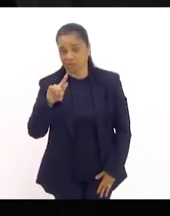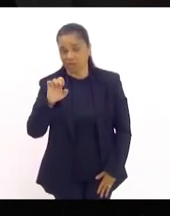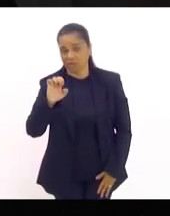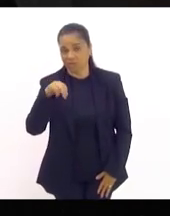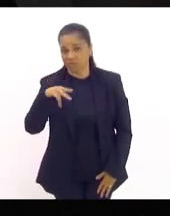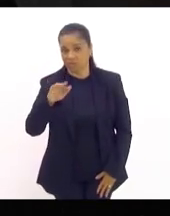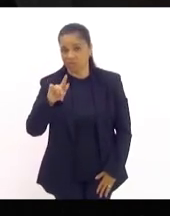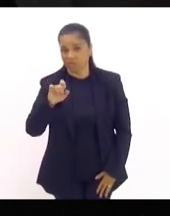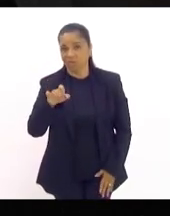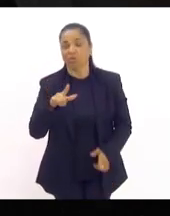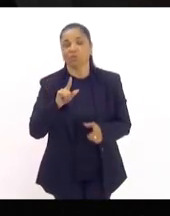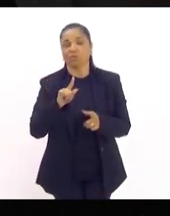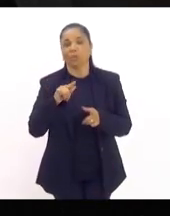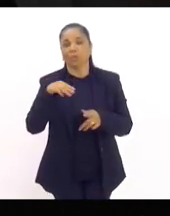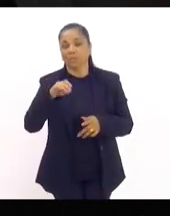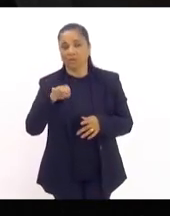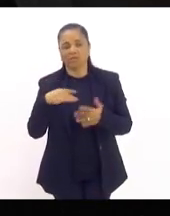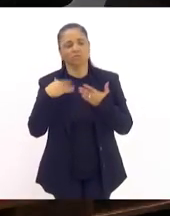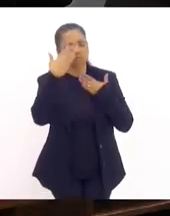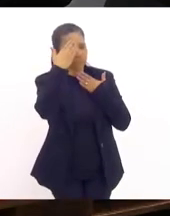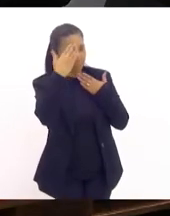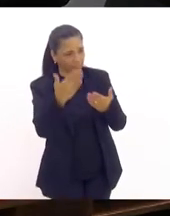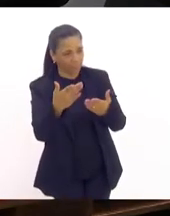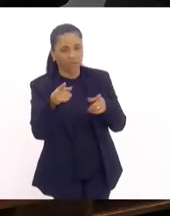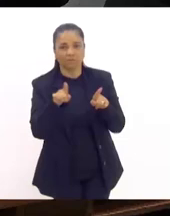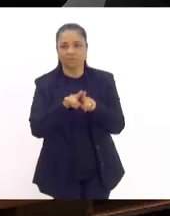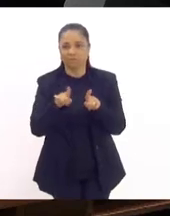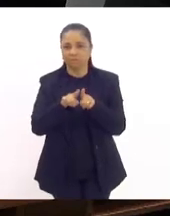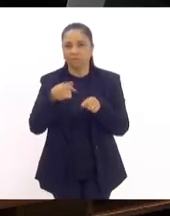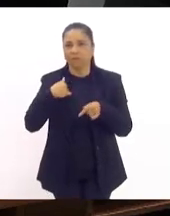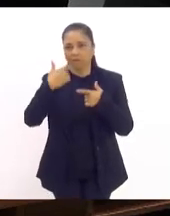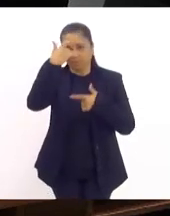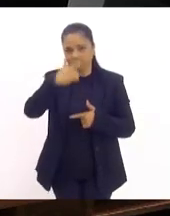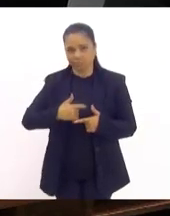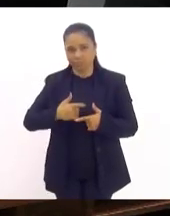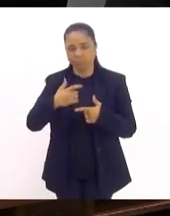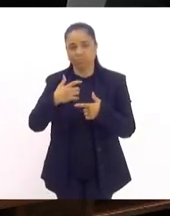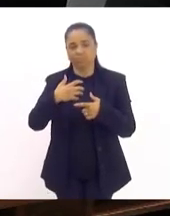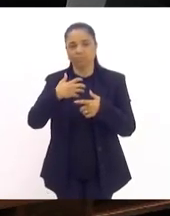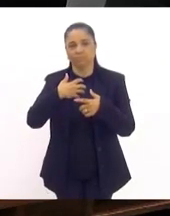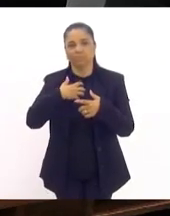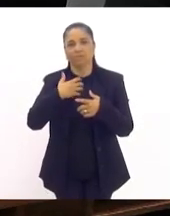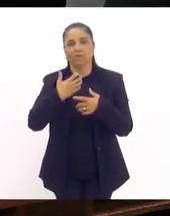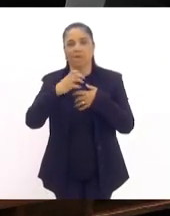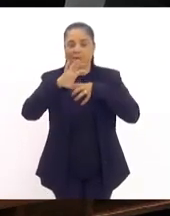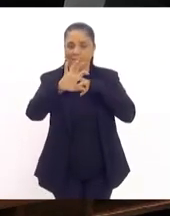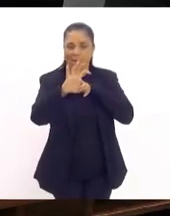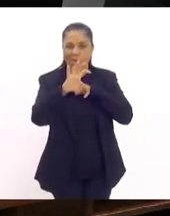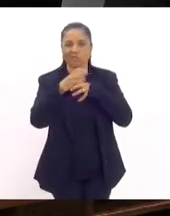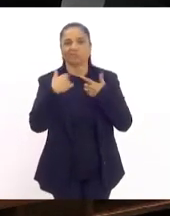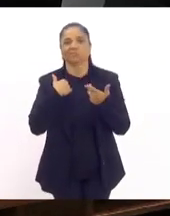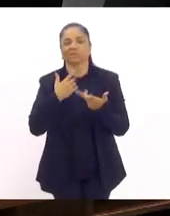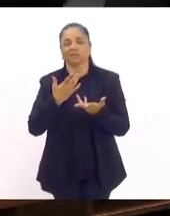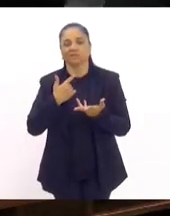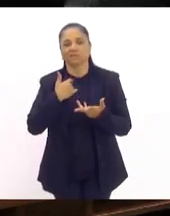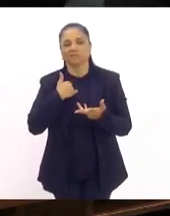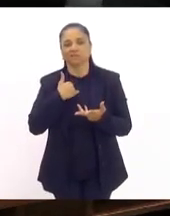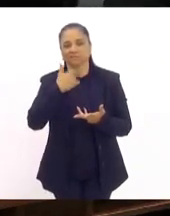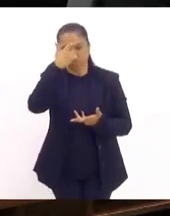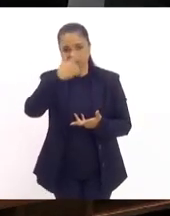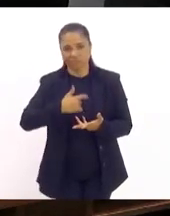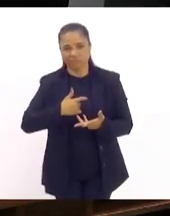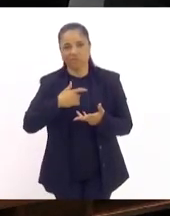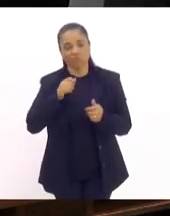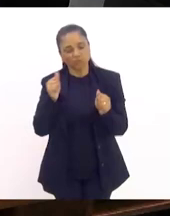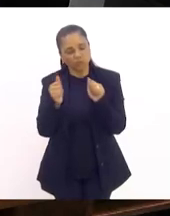deputado. Muito obrigado. Estou meio adoentado, por isso estou aqui na remota. Mas formado em, como